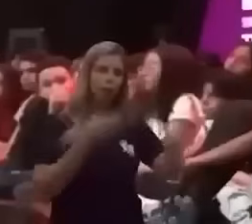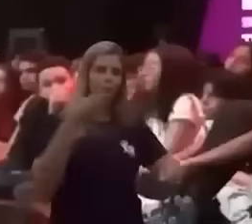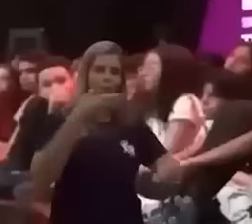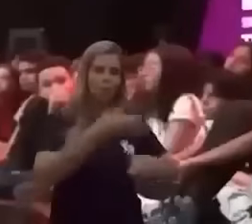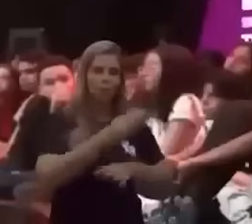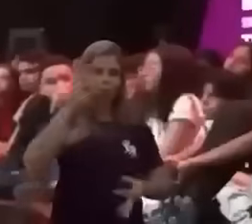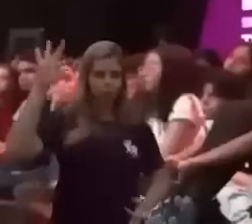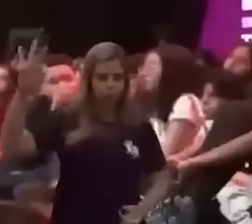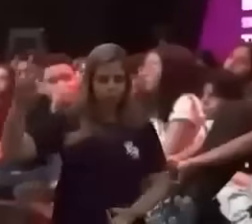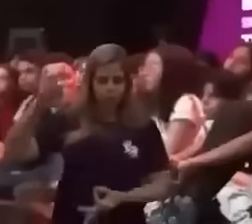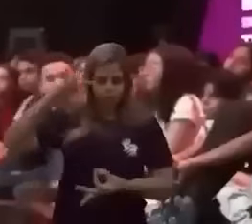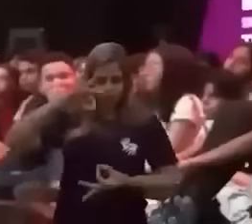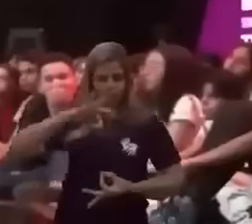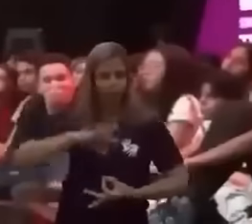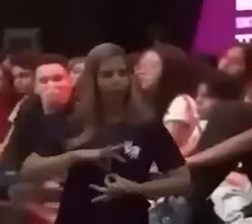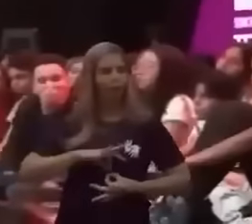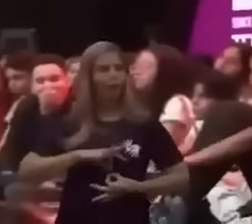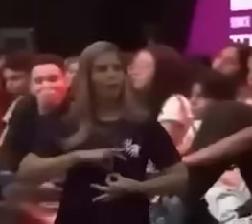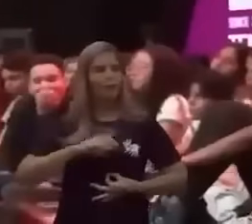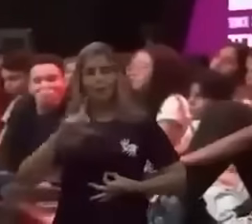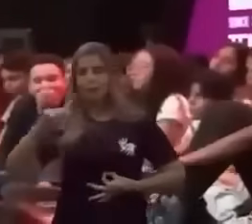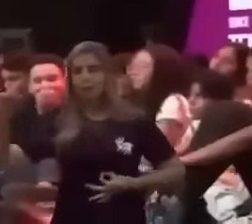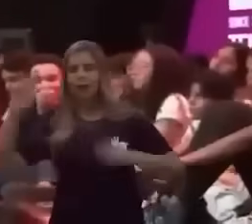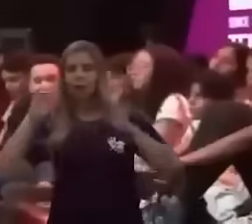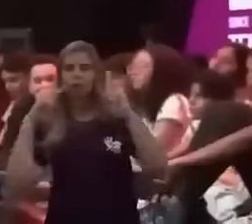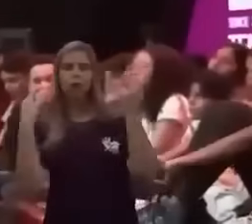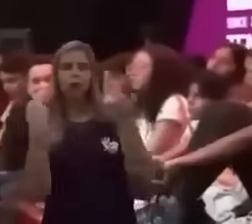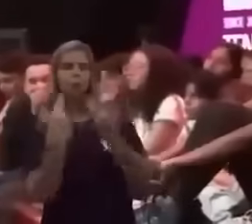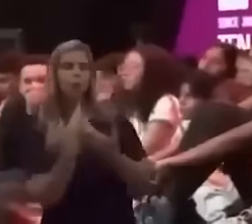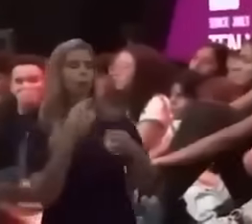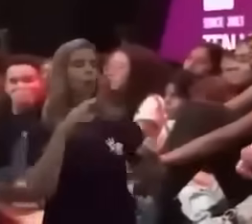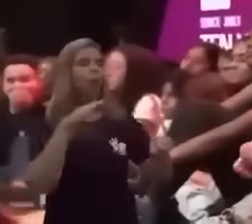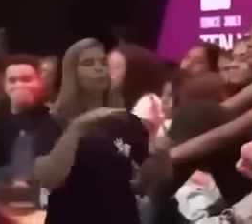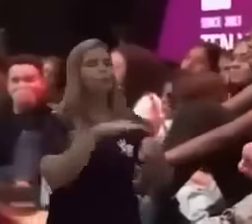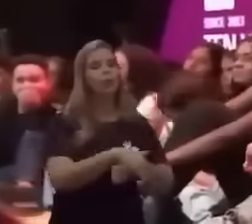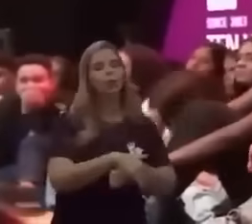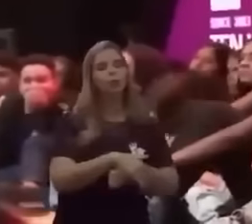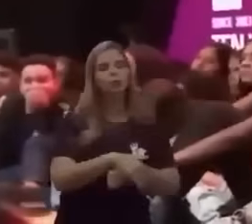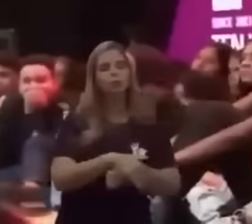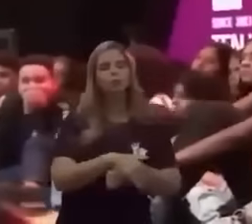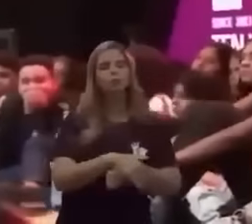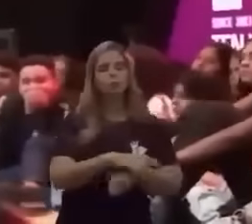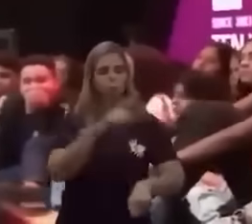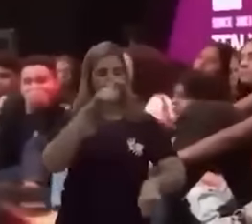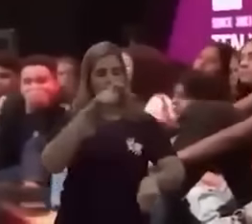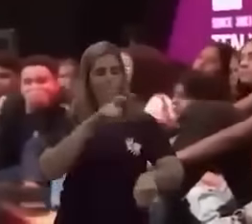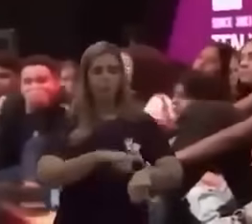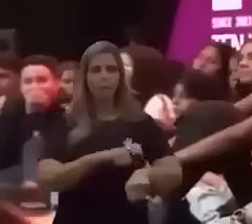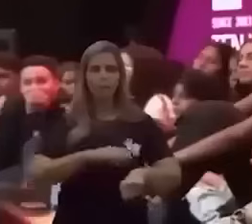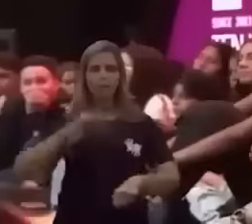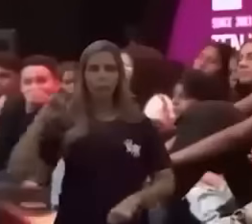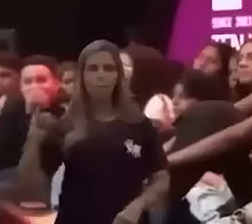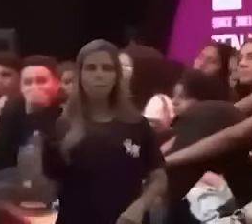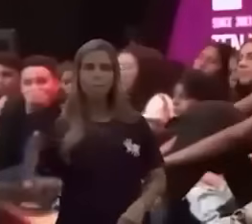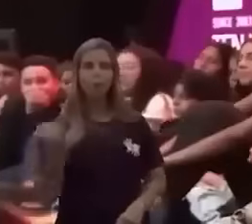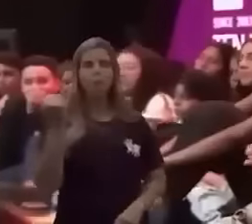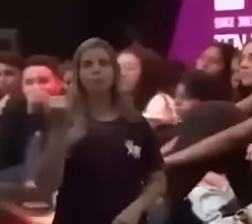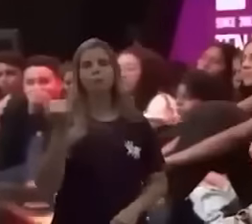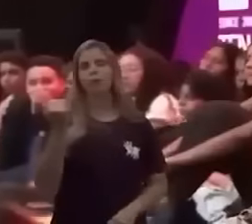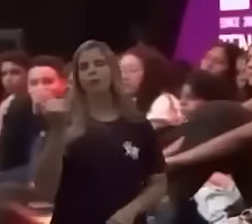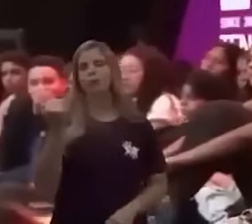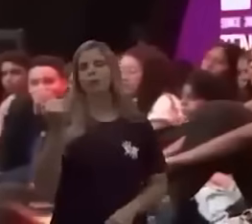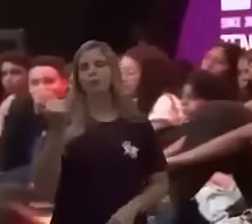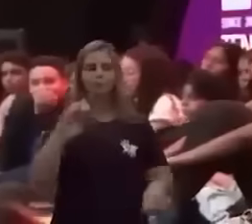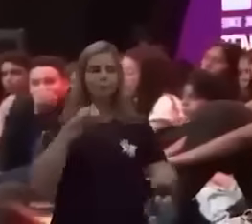saiu daquela reunião e mergulhou nas sombras daquela noite espessa para buscar um momento oportuno para liderar a